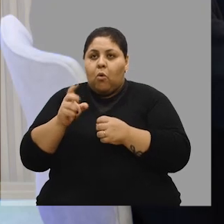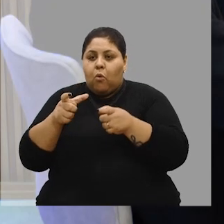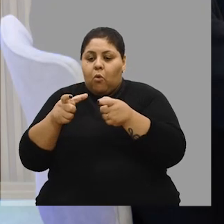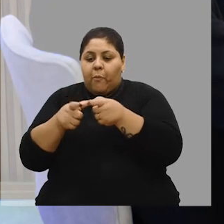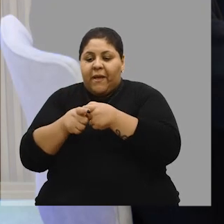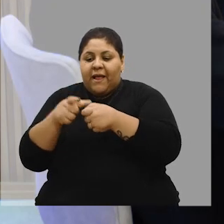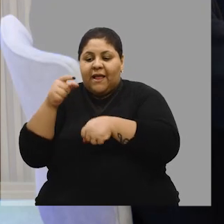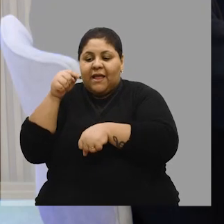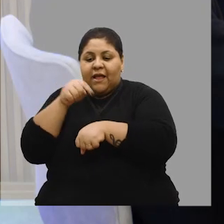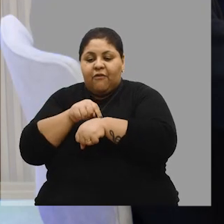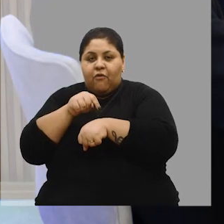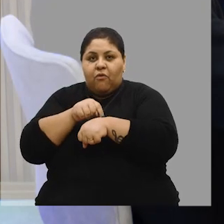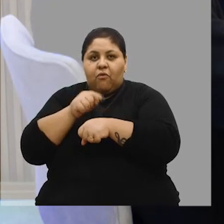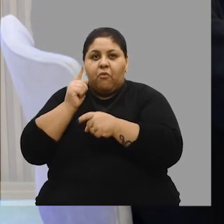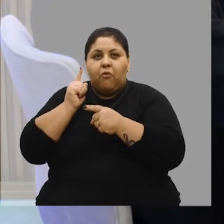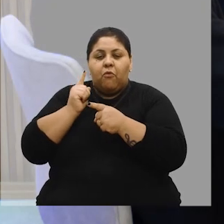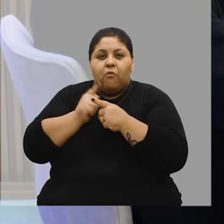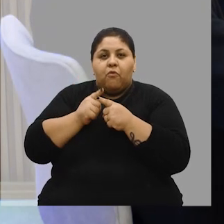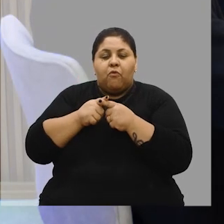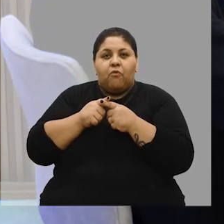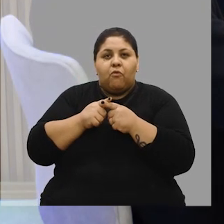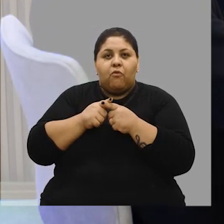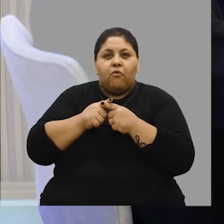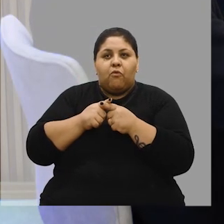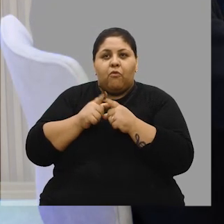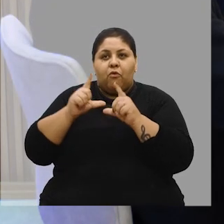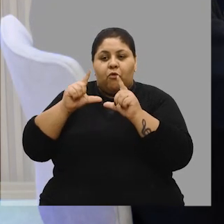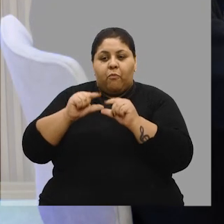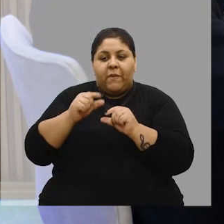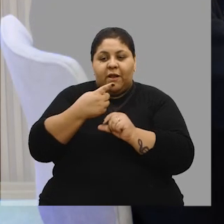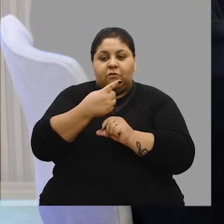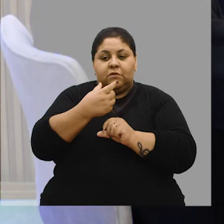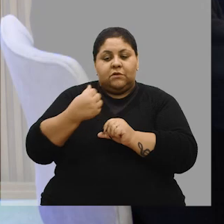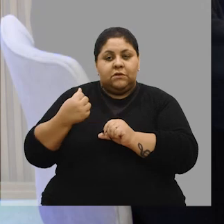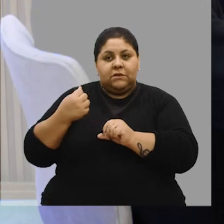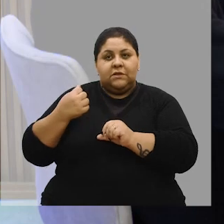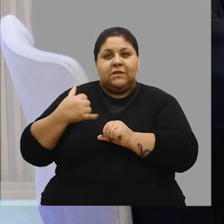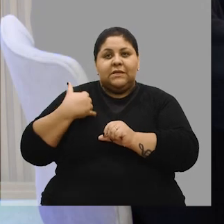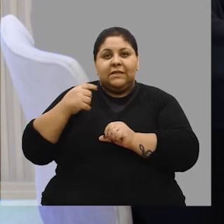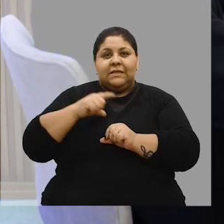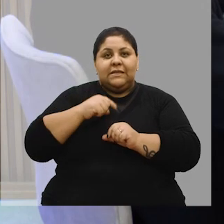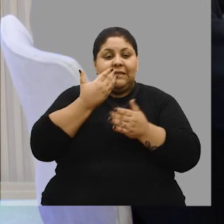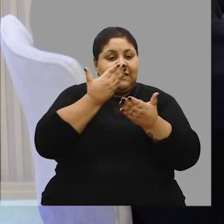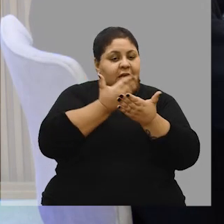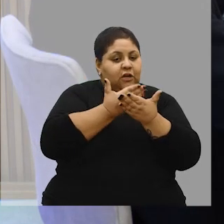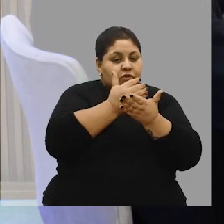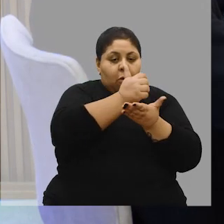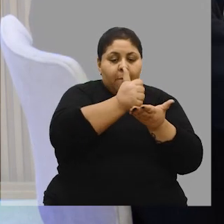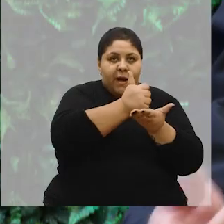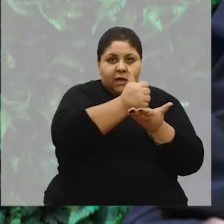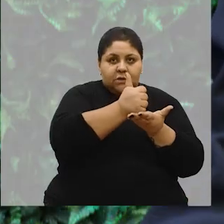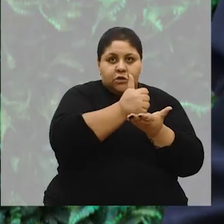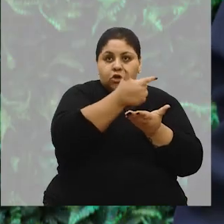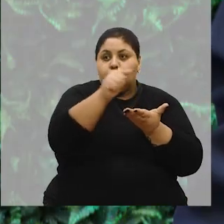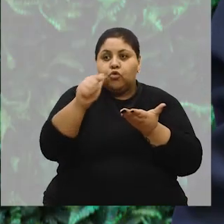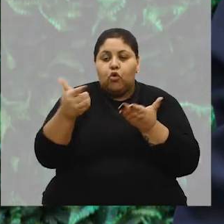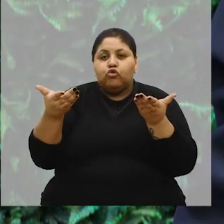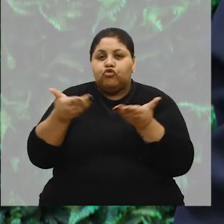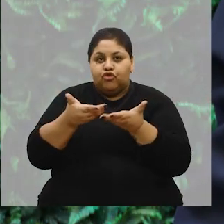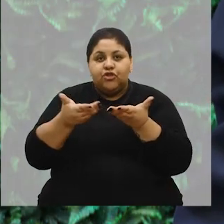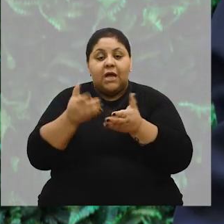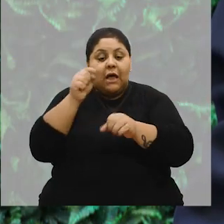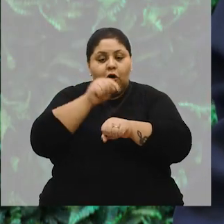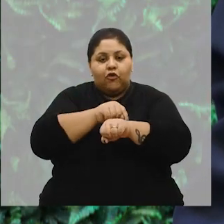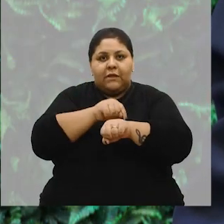tempo que ele tem, porque o que tem menos de 16, ele tem que estudar as coisas básicas, que os outros já tiveram o